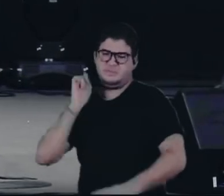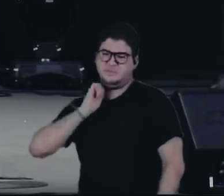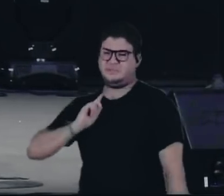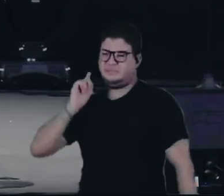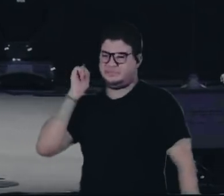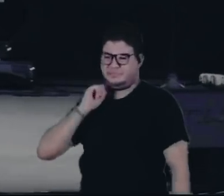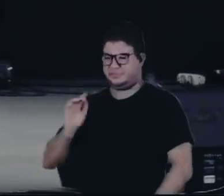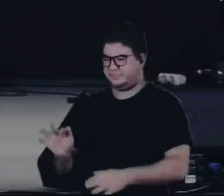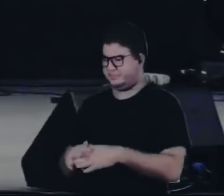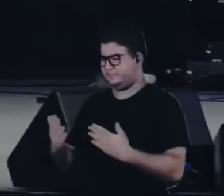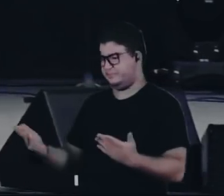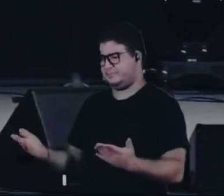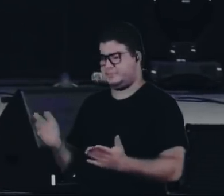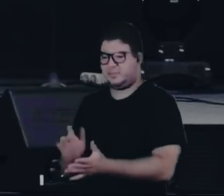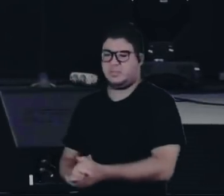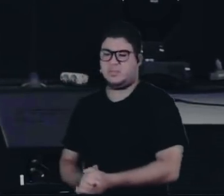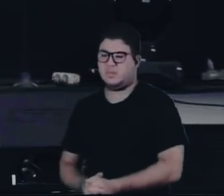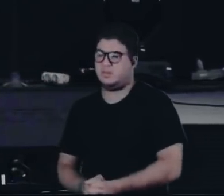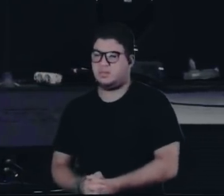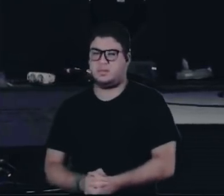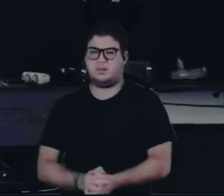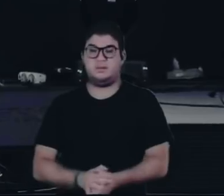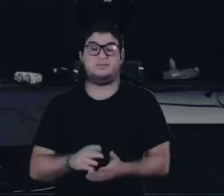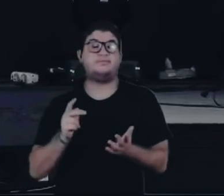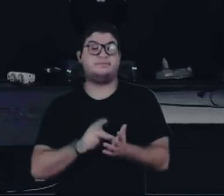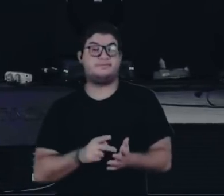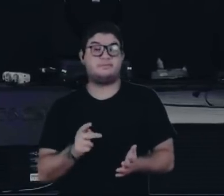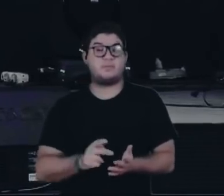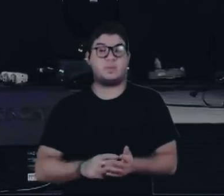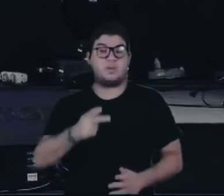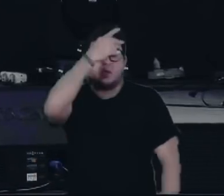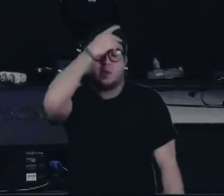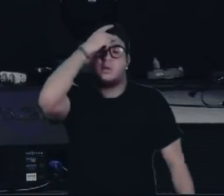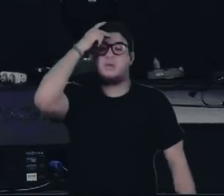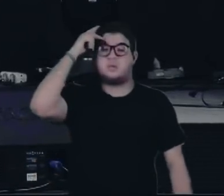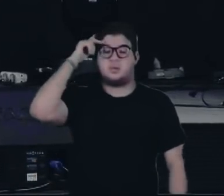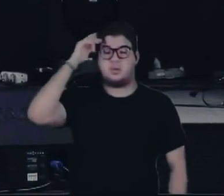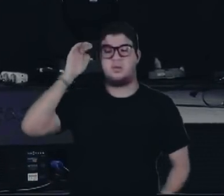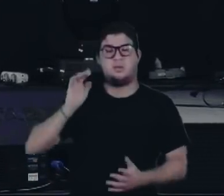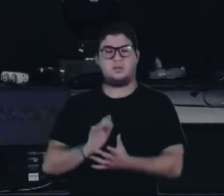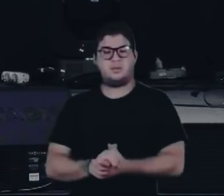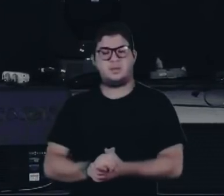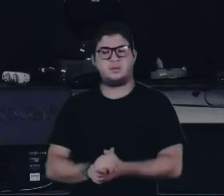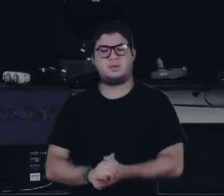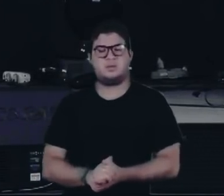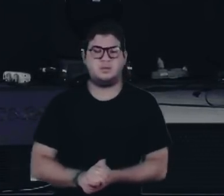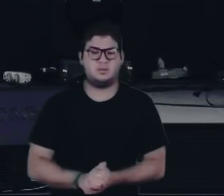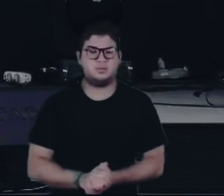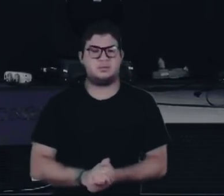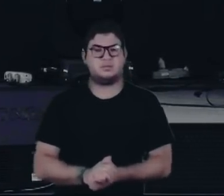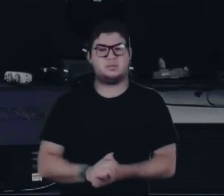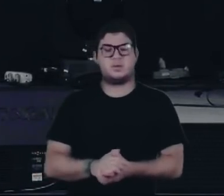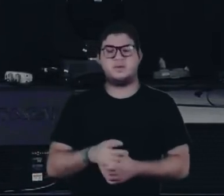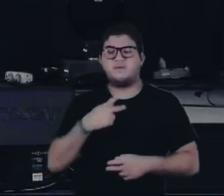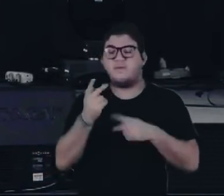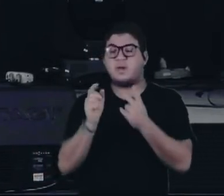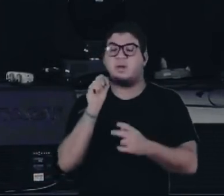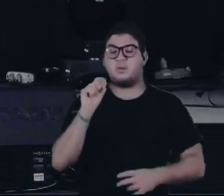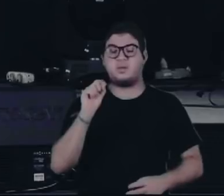suja mesmo. Quando na verdade essa pessoa teria que dizer